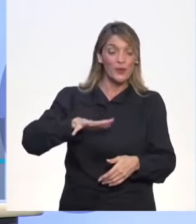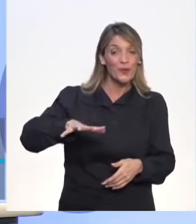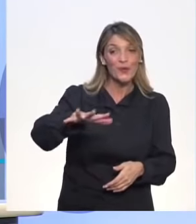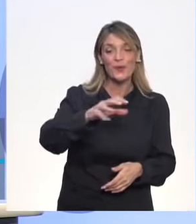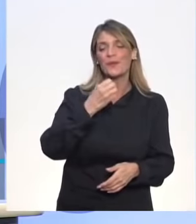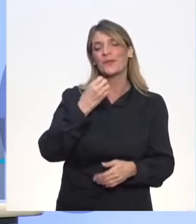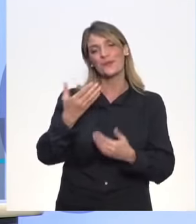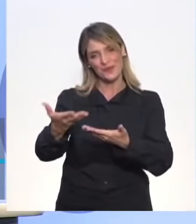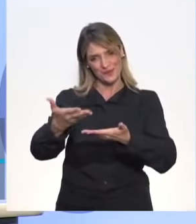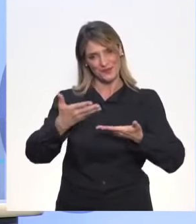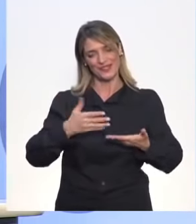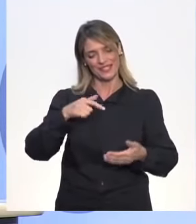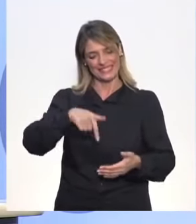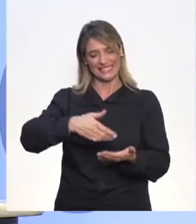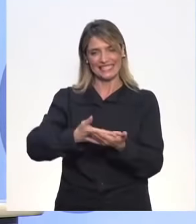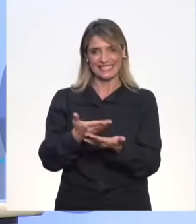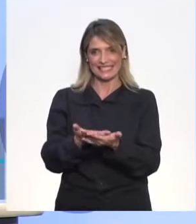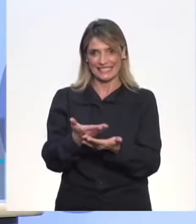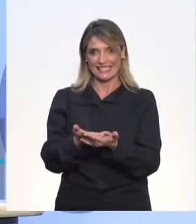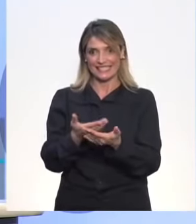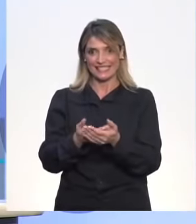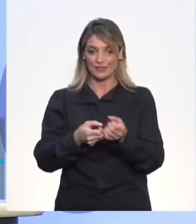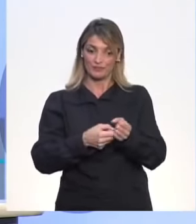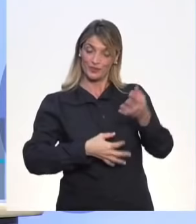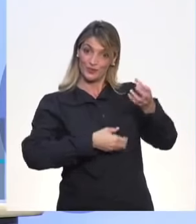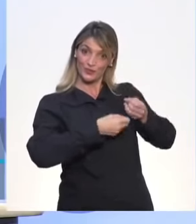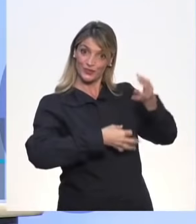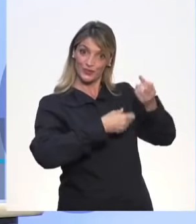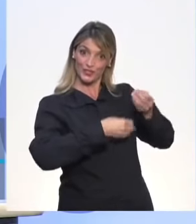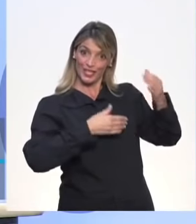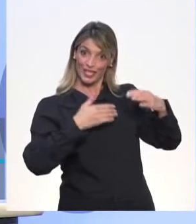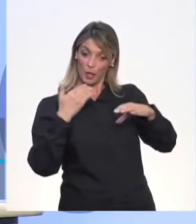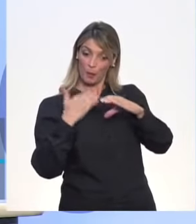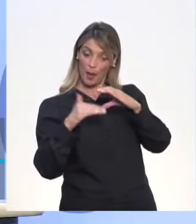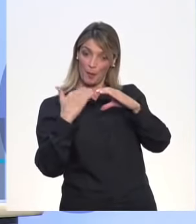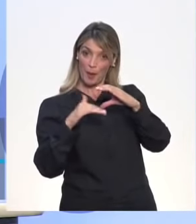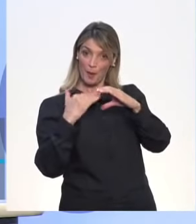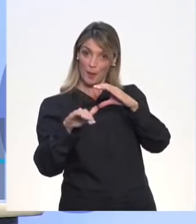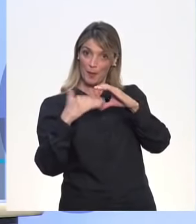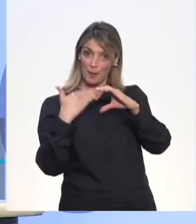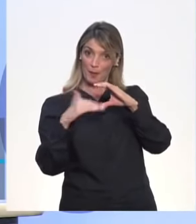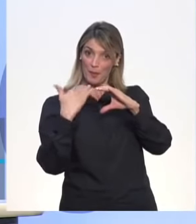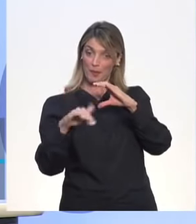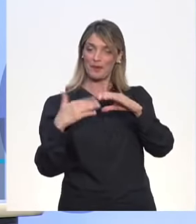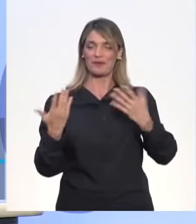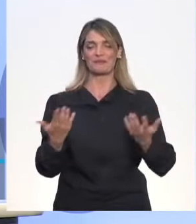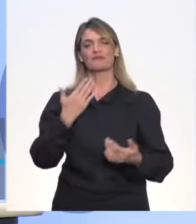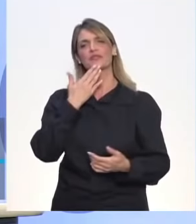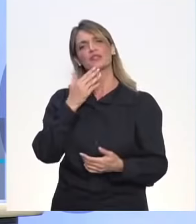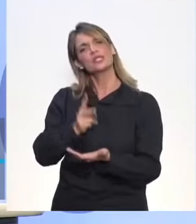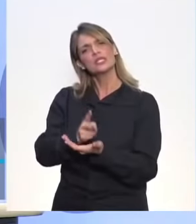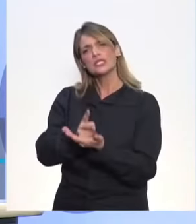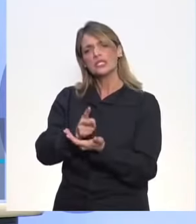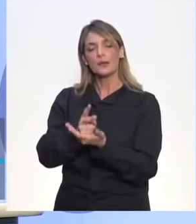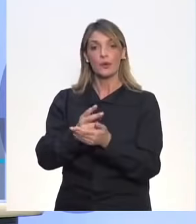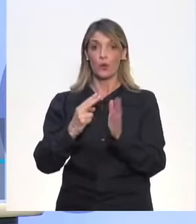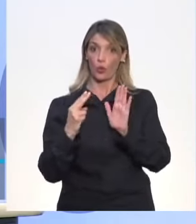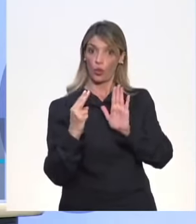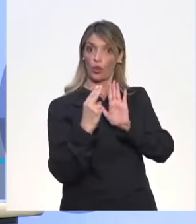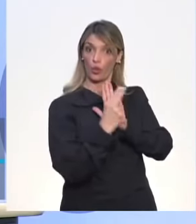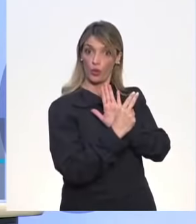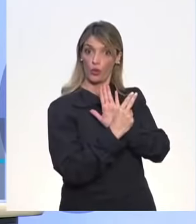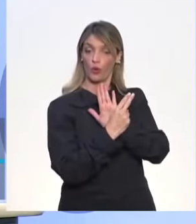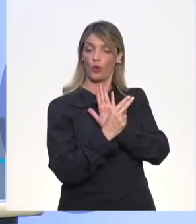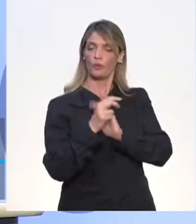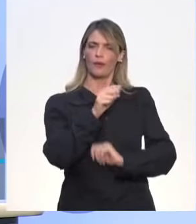só é muito bem vindos aqui na nossa aula nosso chat para contribuir e também quero sempre pedindo né sempre que possível coloca o nome Zinho